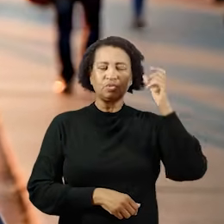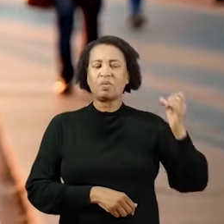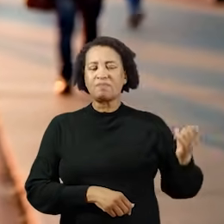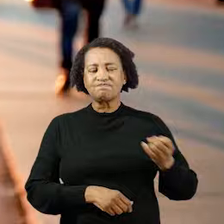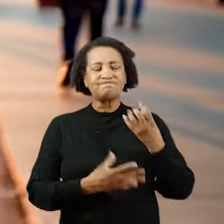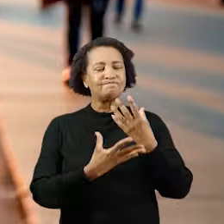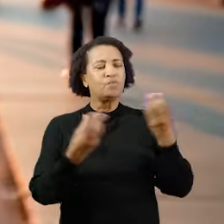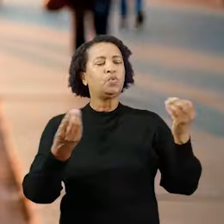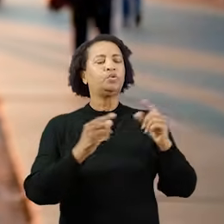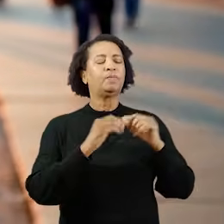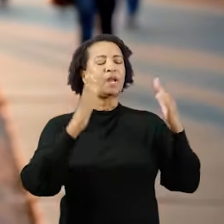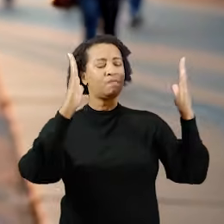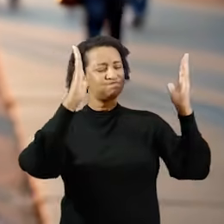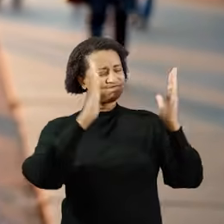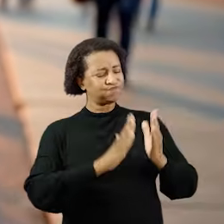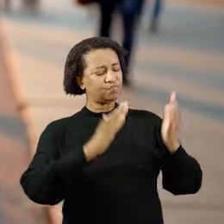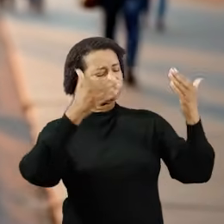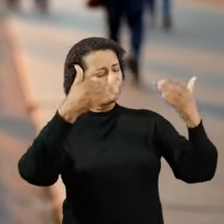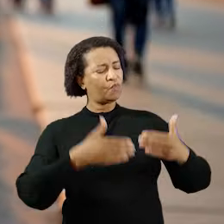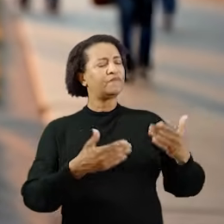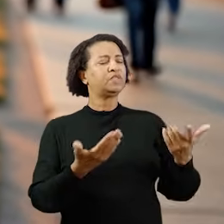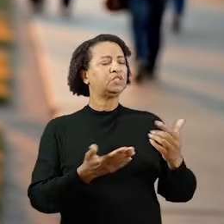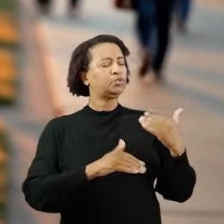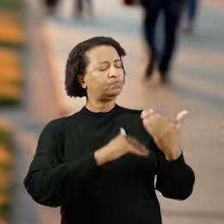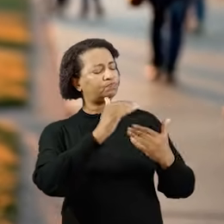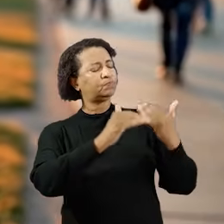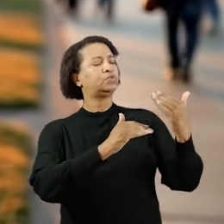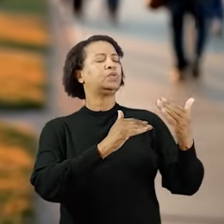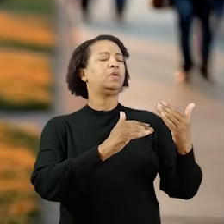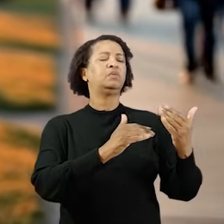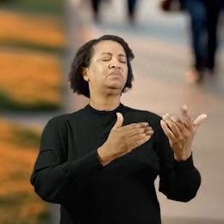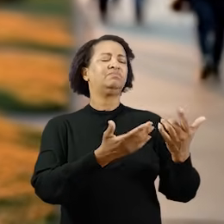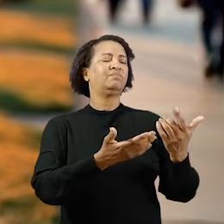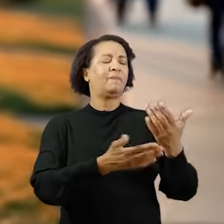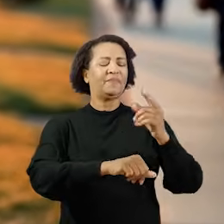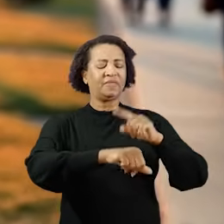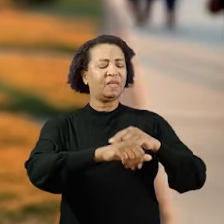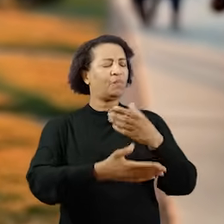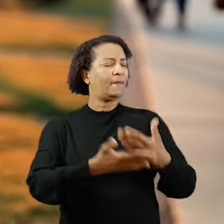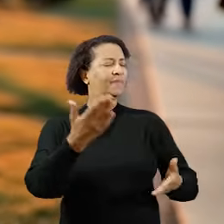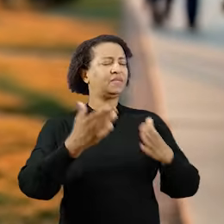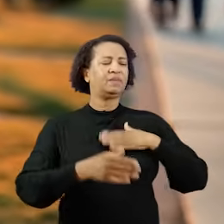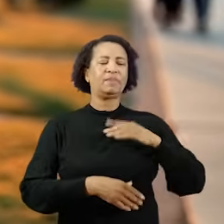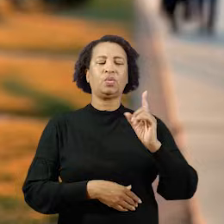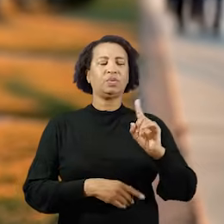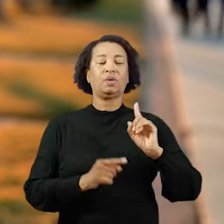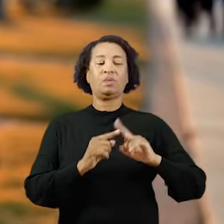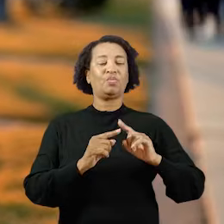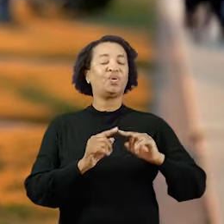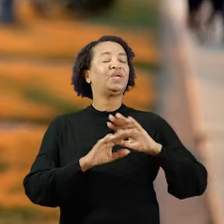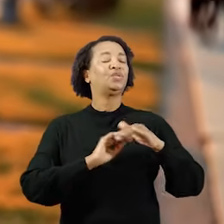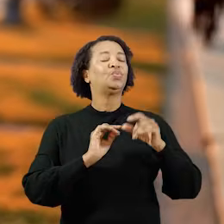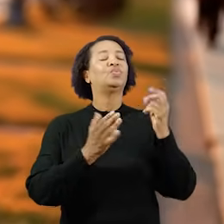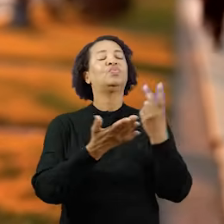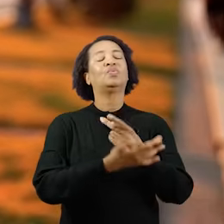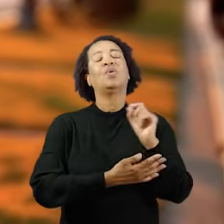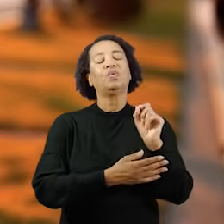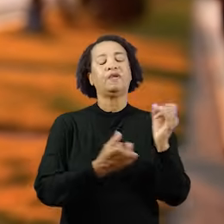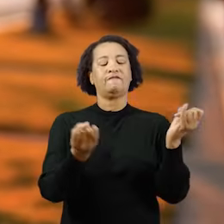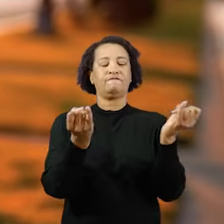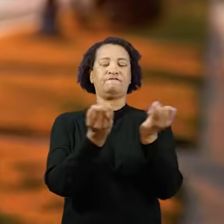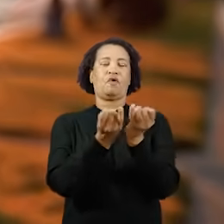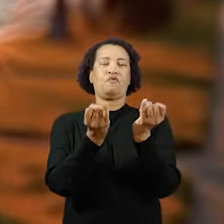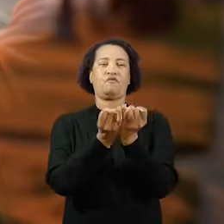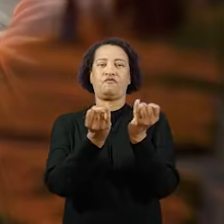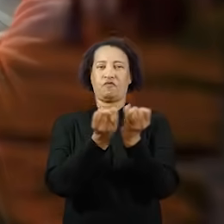pessoa o suficiente para confrontá-la de maneira construtiva, nem desperdice o meu tempo porque tudo não vai passar de